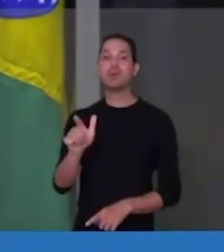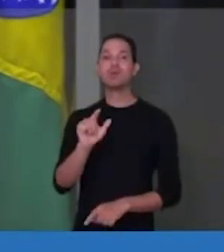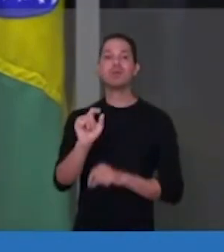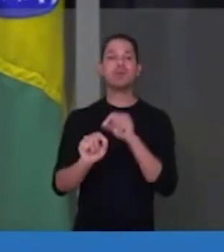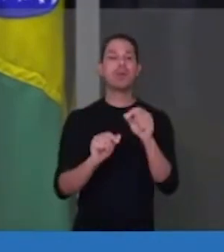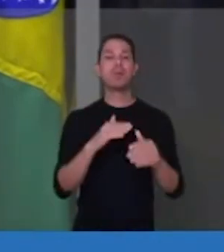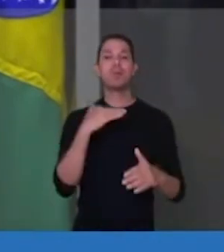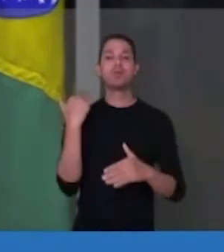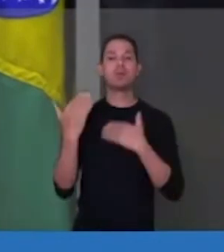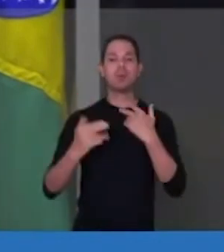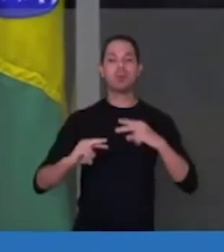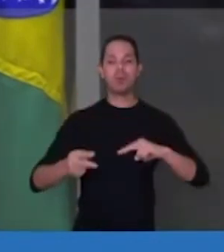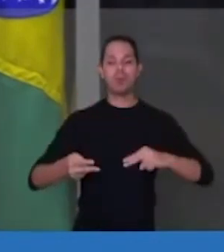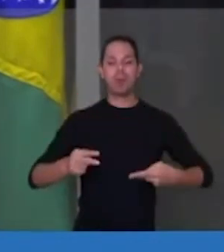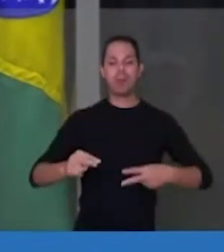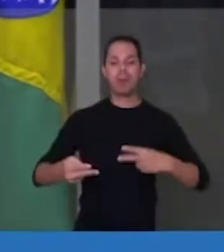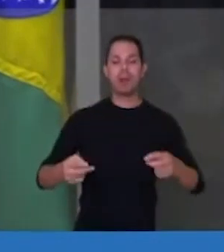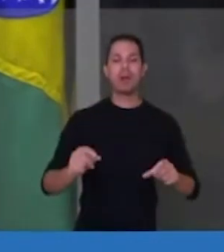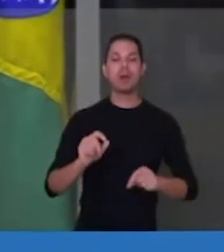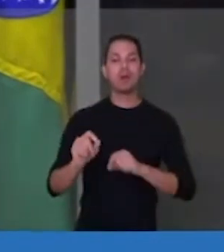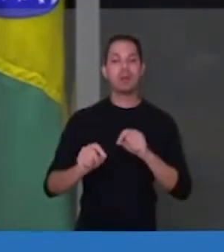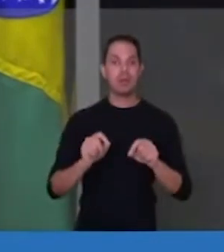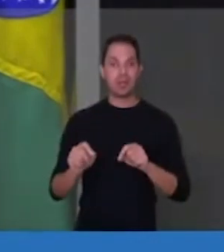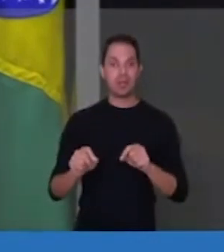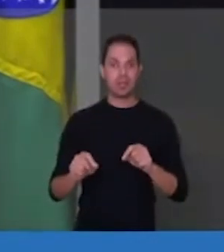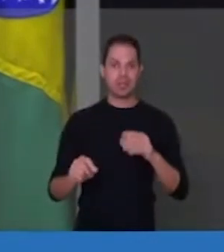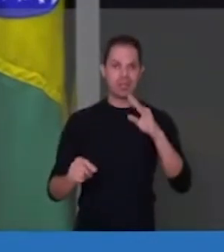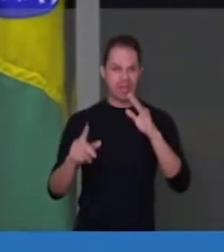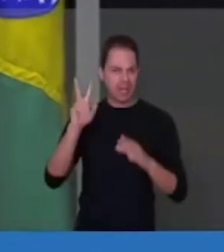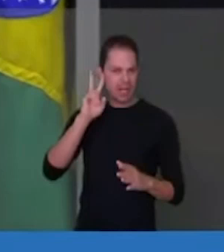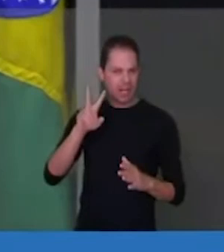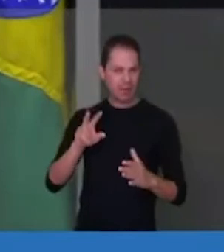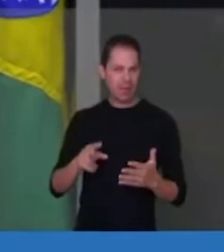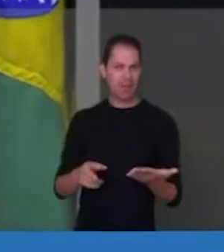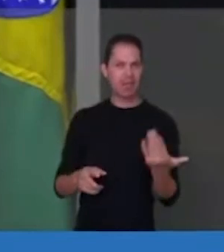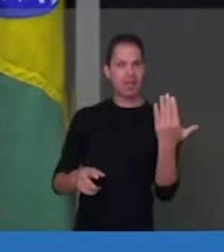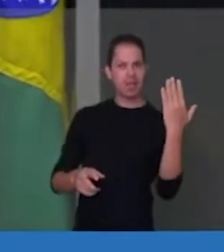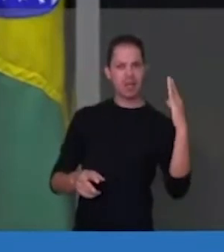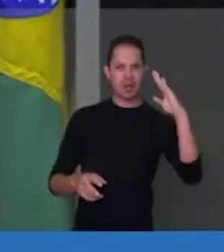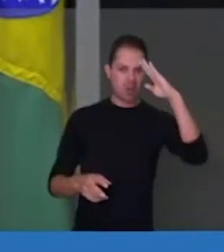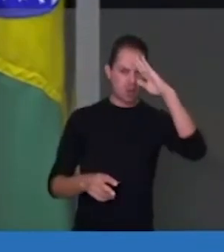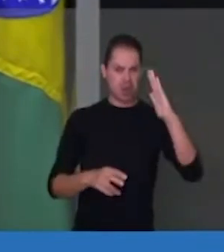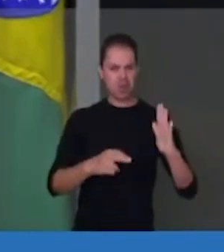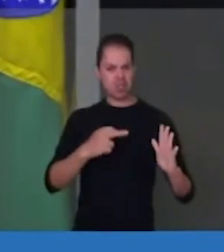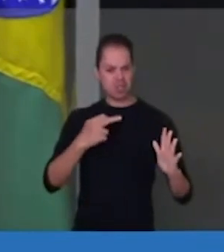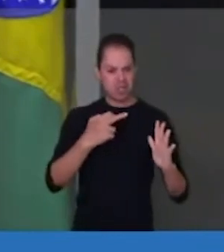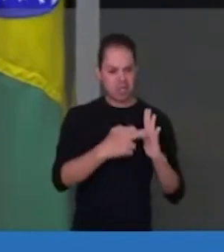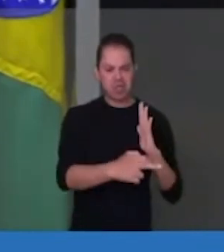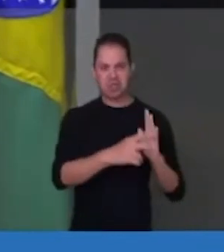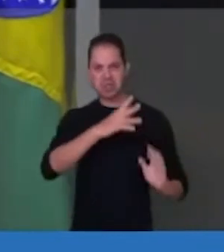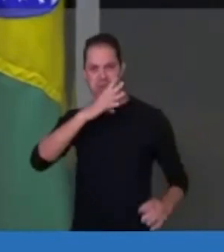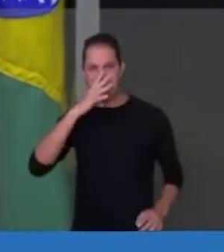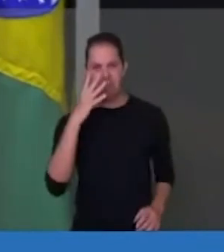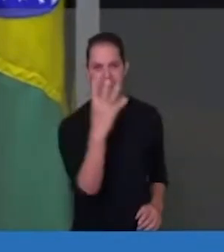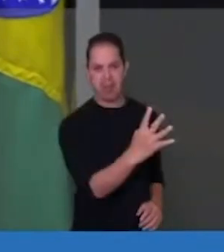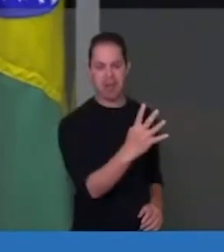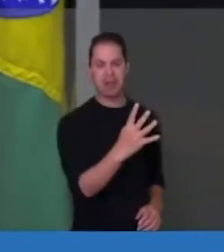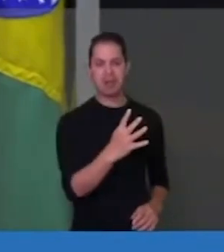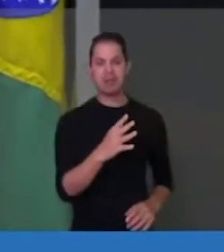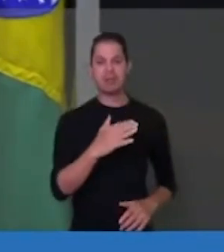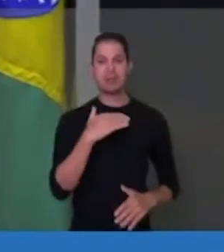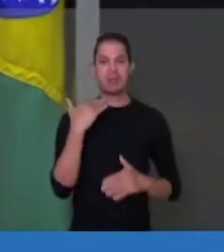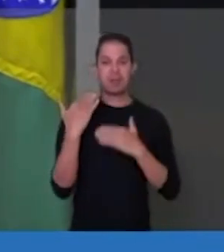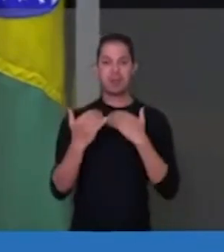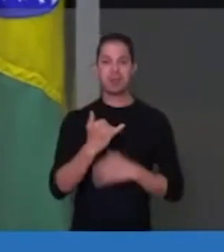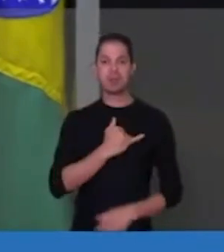do então genocida Bolsonaro, como eles gostavam de o acusar, na morte dos